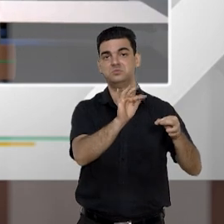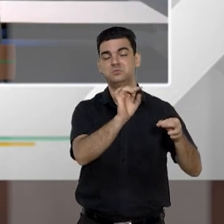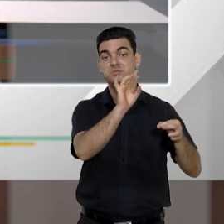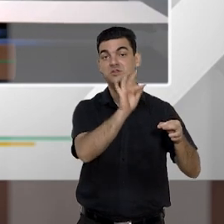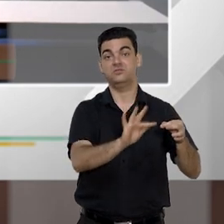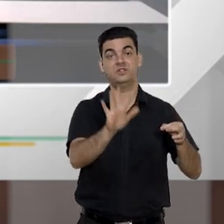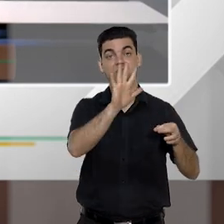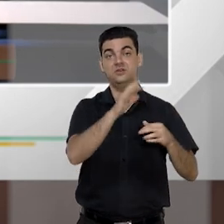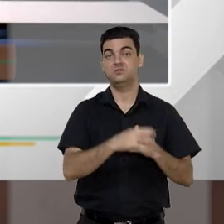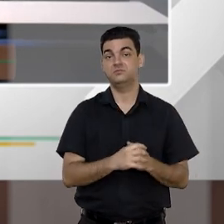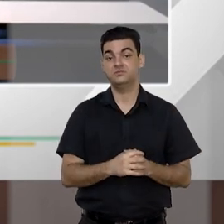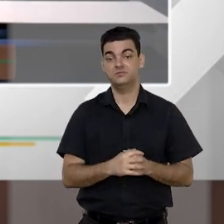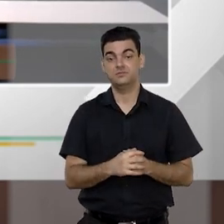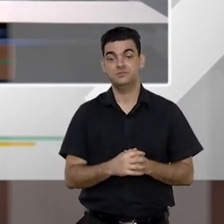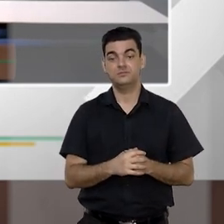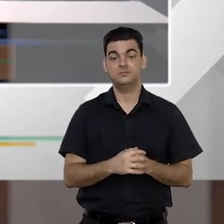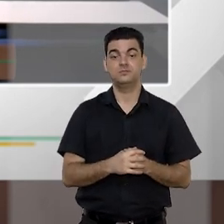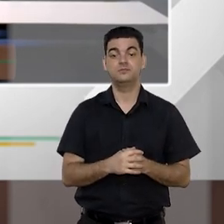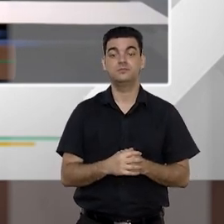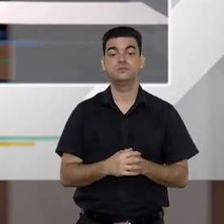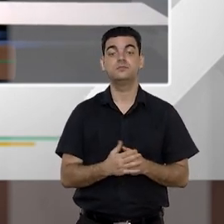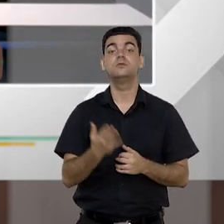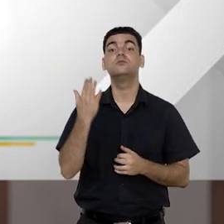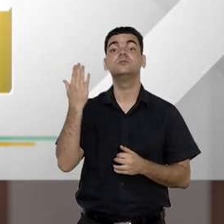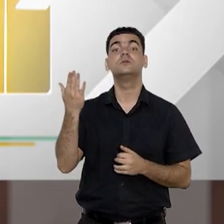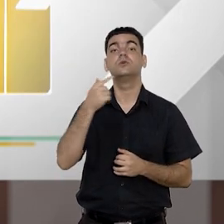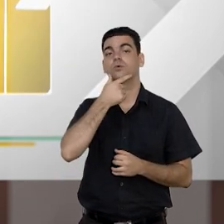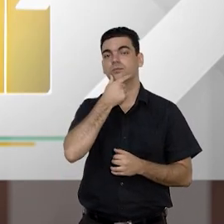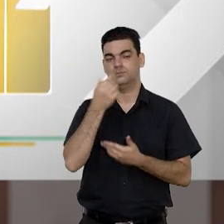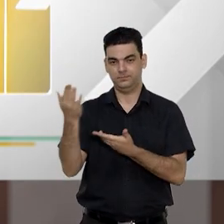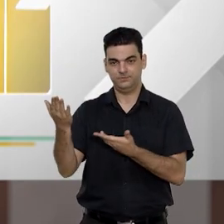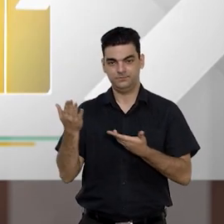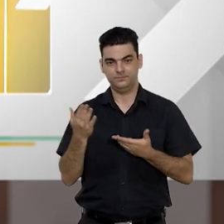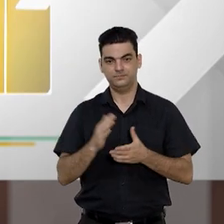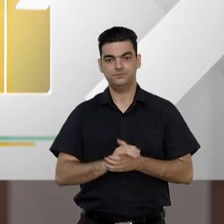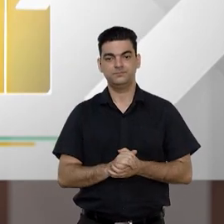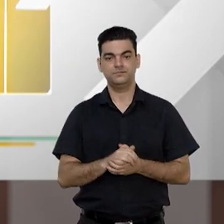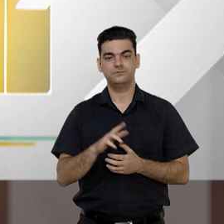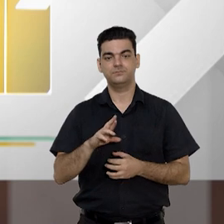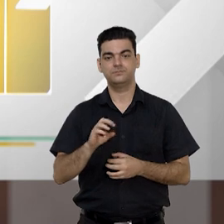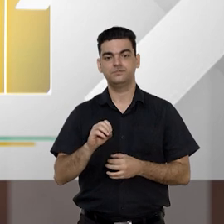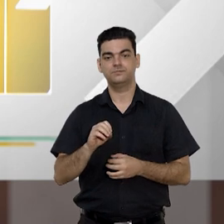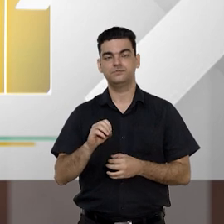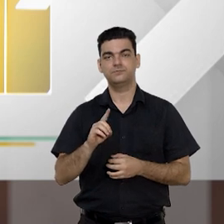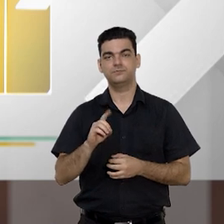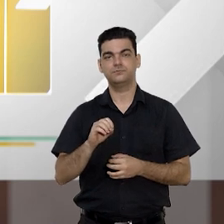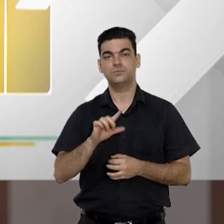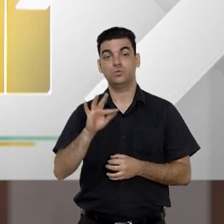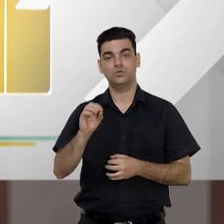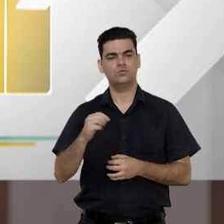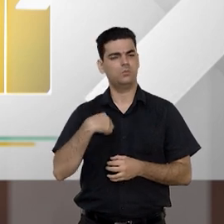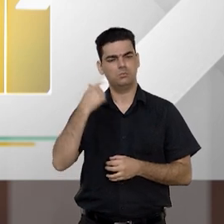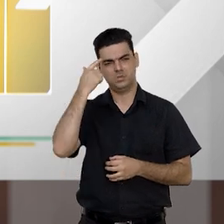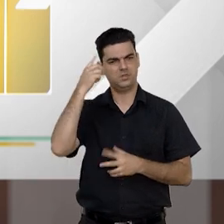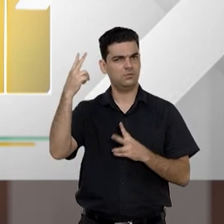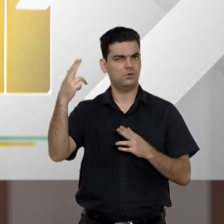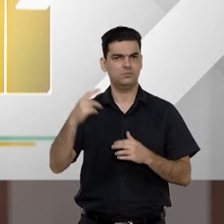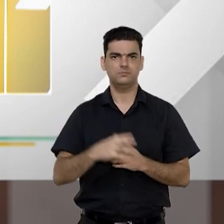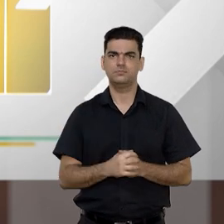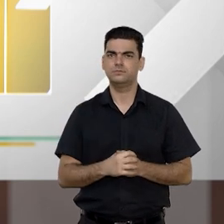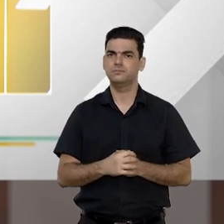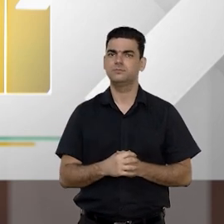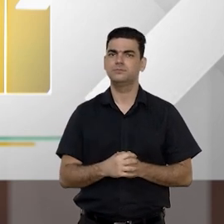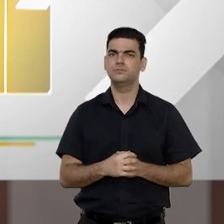dos juizados especiais federais. E qual a sua avaliação, doutor Rodolfo? É uma avaliação no